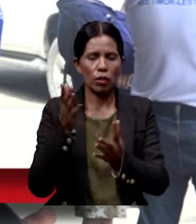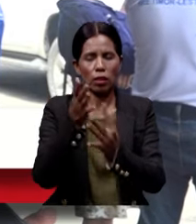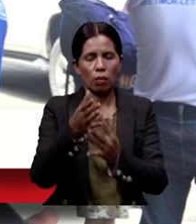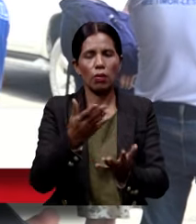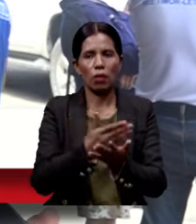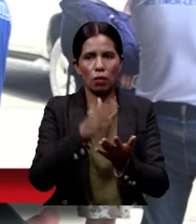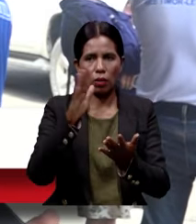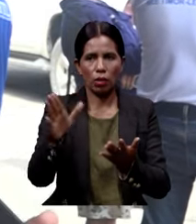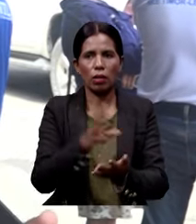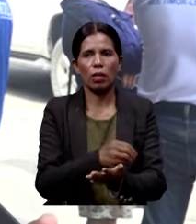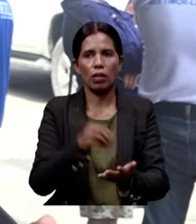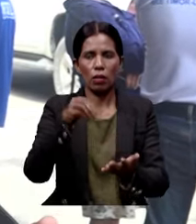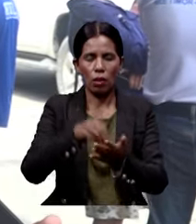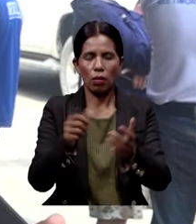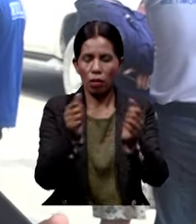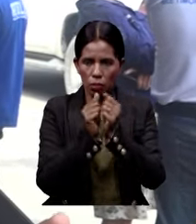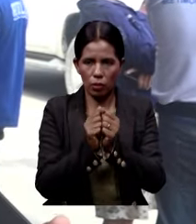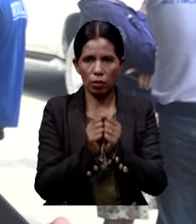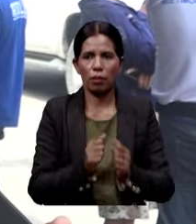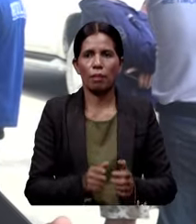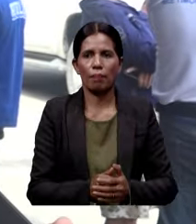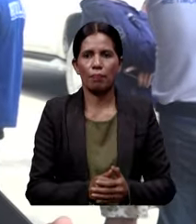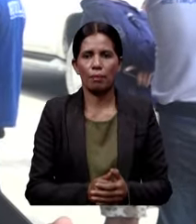depois organiza nu kulite, tava muito para.